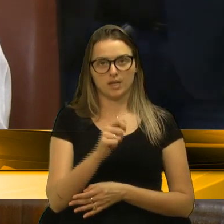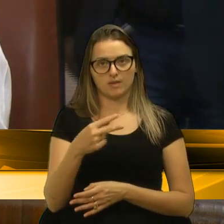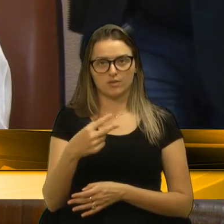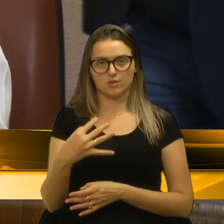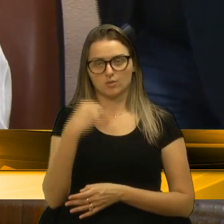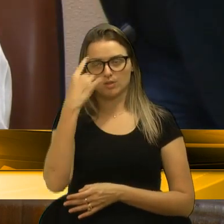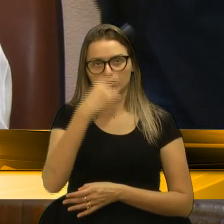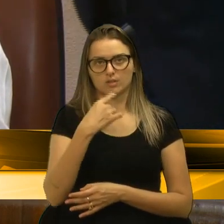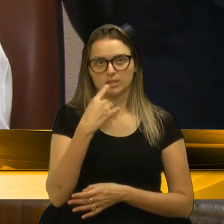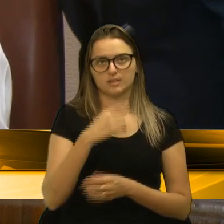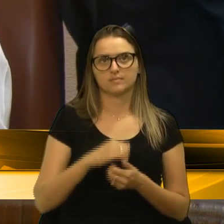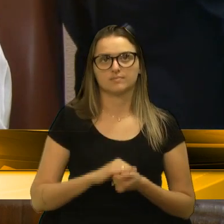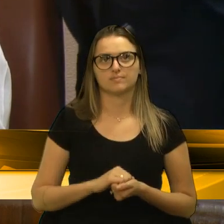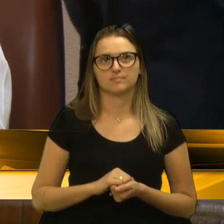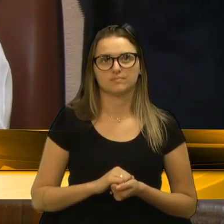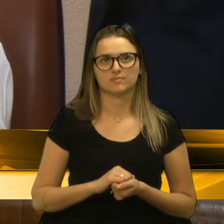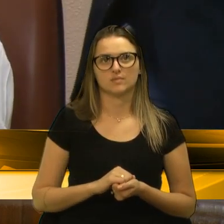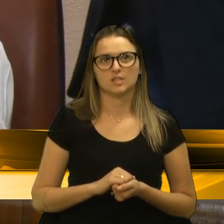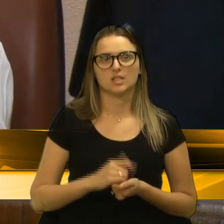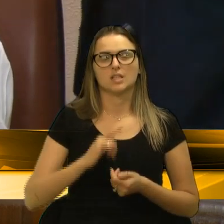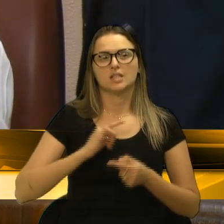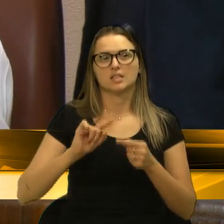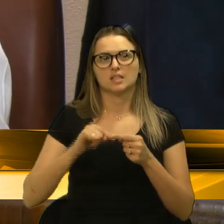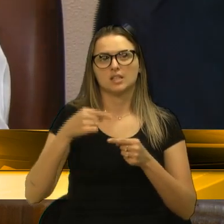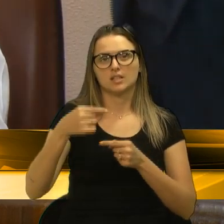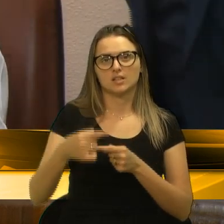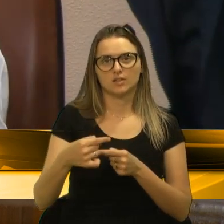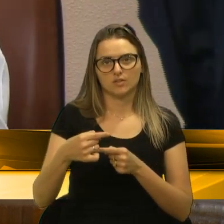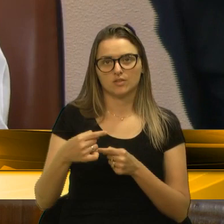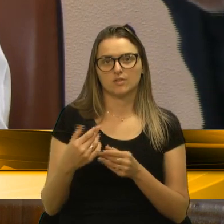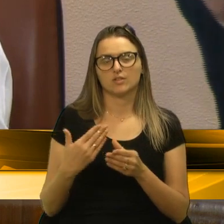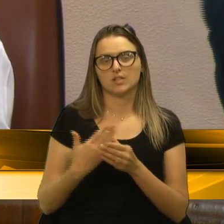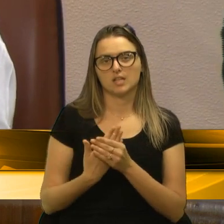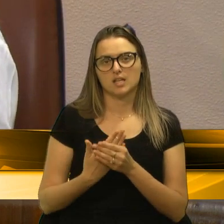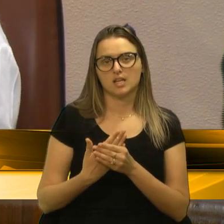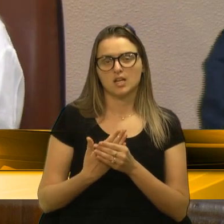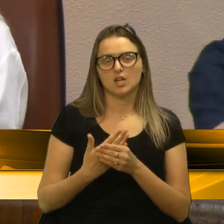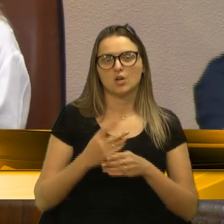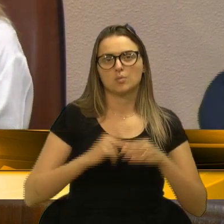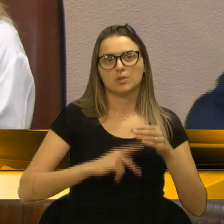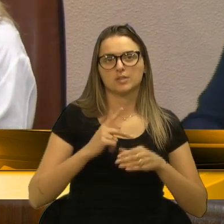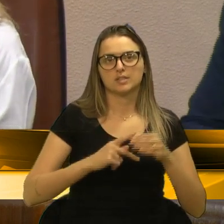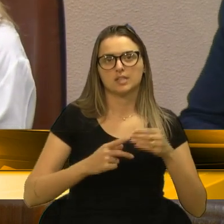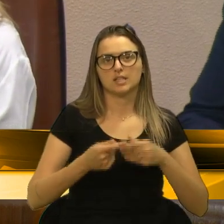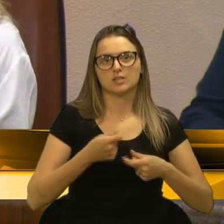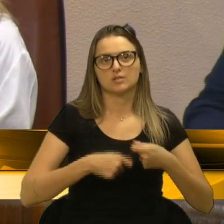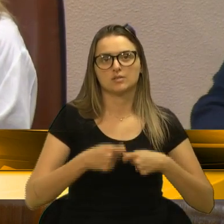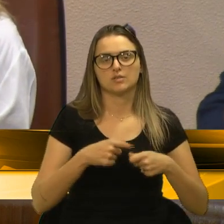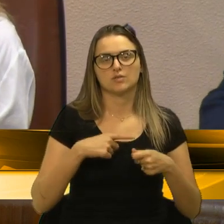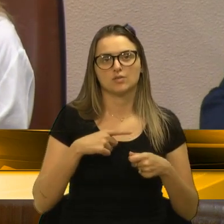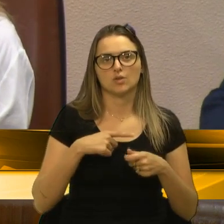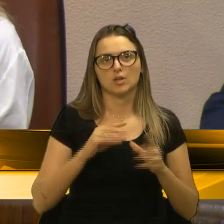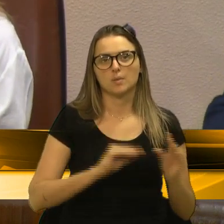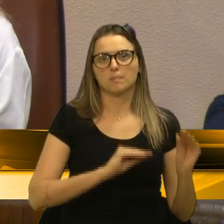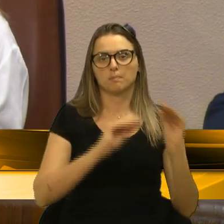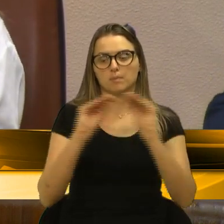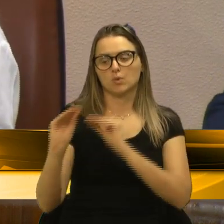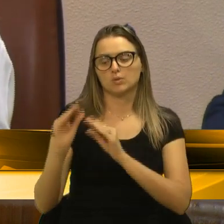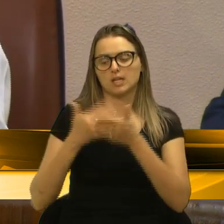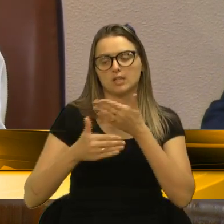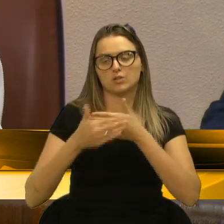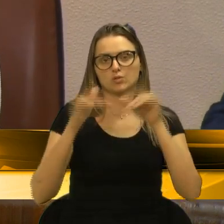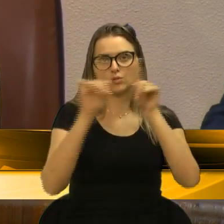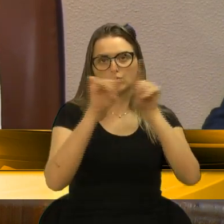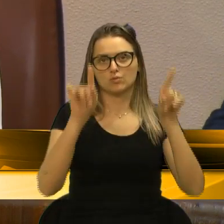24 horas. O passo seguinte da administração foi o de deslocar todos os servidores